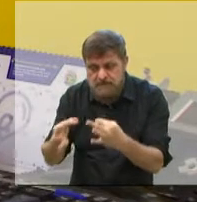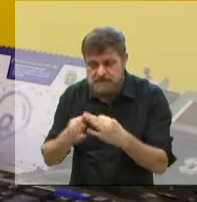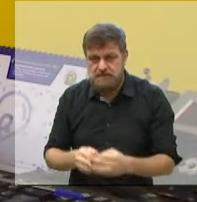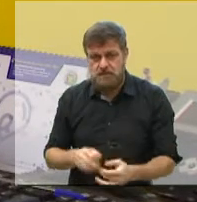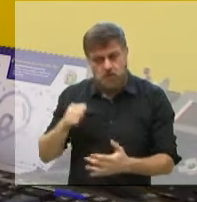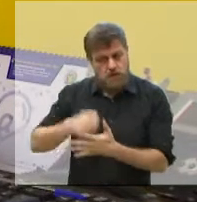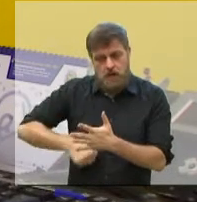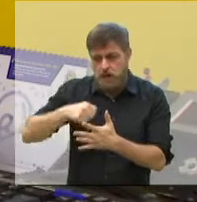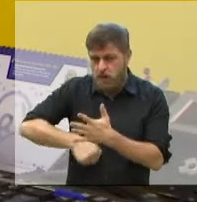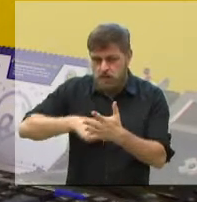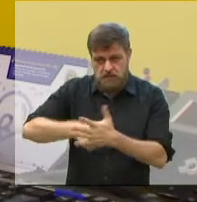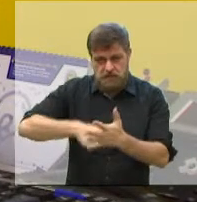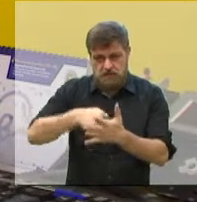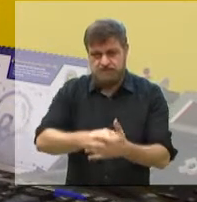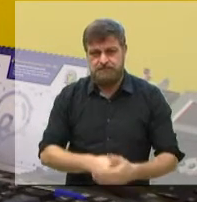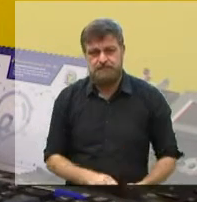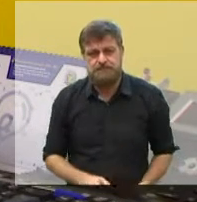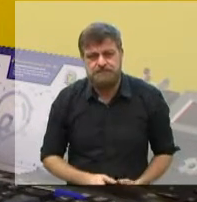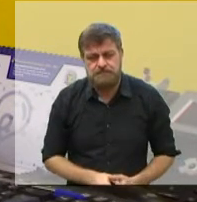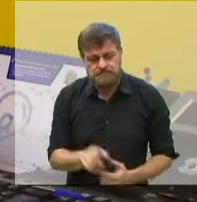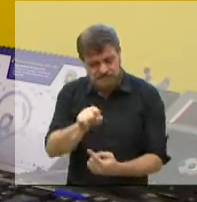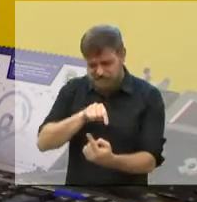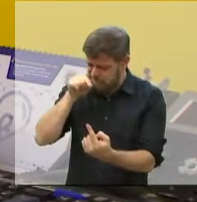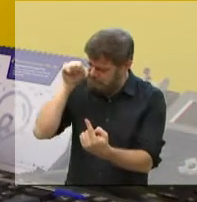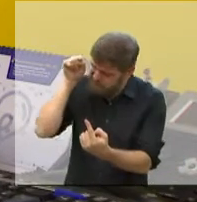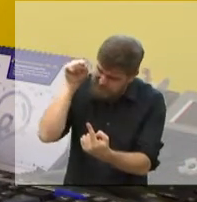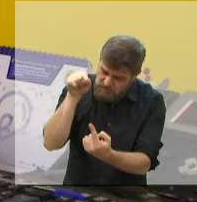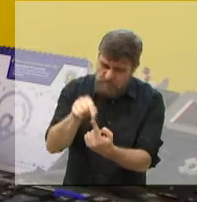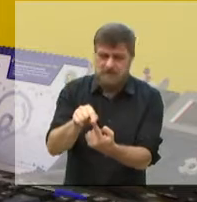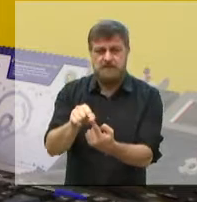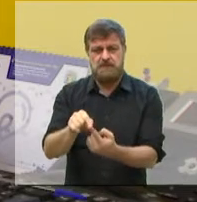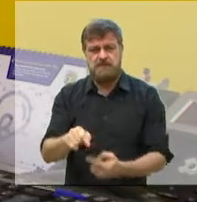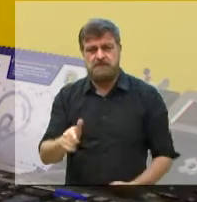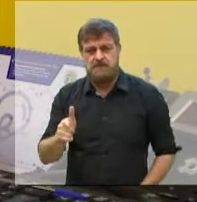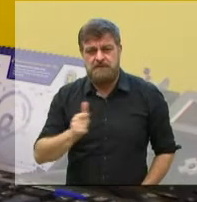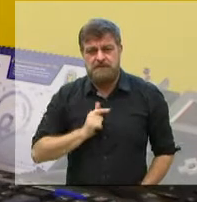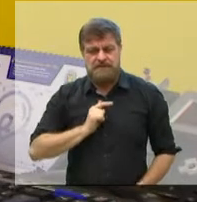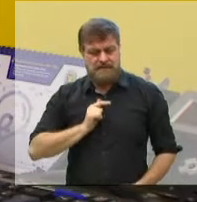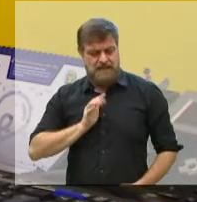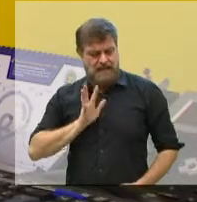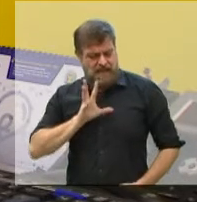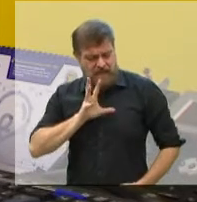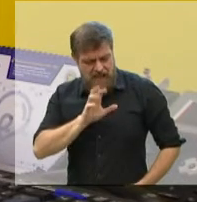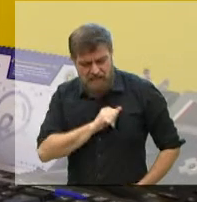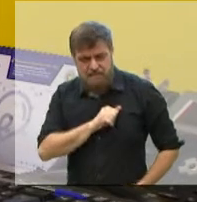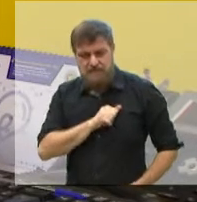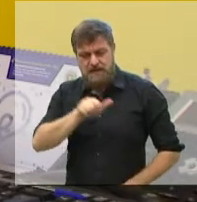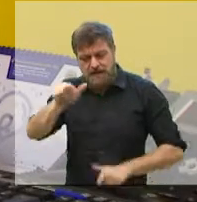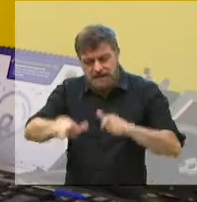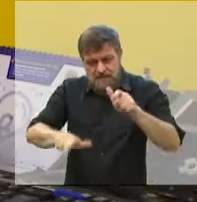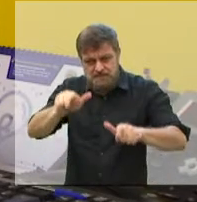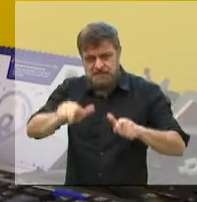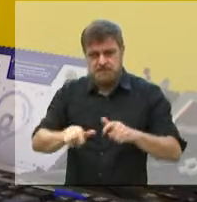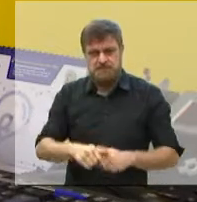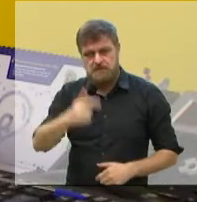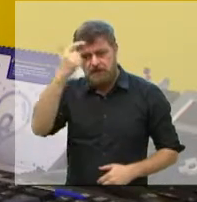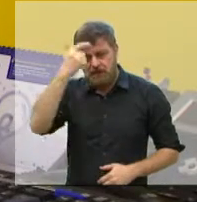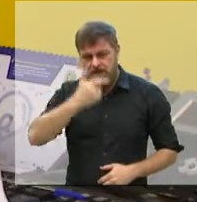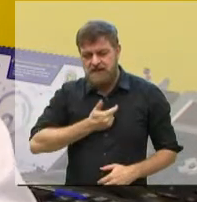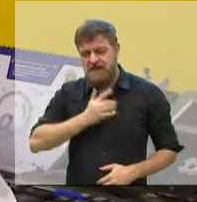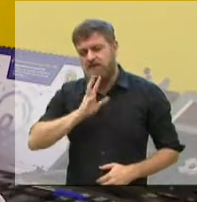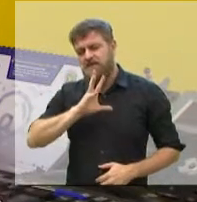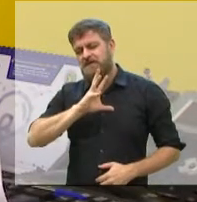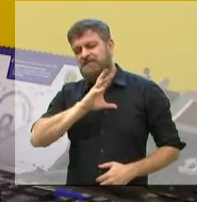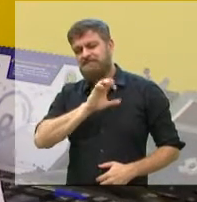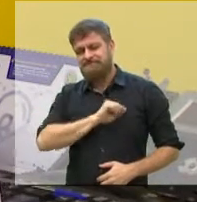tem que lutar, sabe? Lutar pelo ideal, você tem que amar o seu próximo. E uma coisa que eu faço e eu